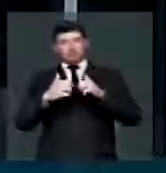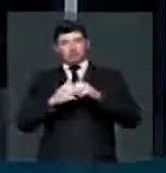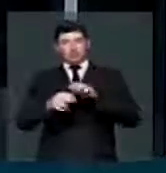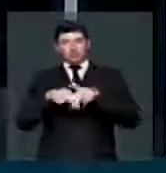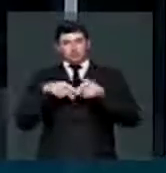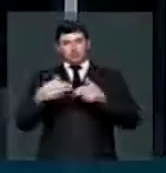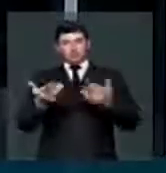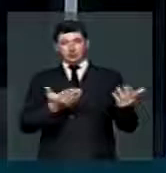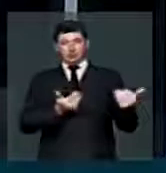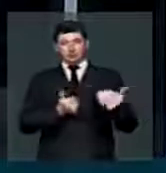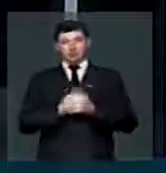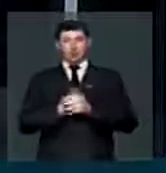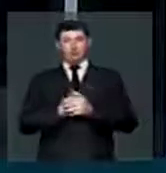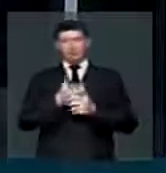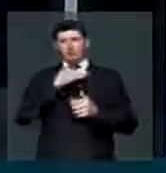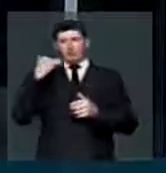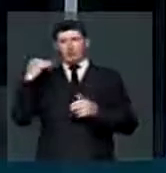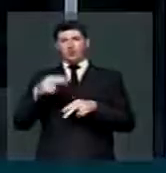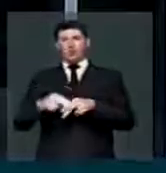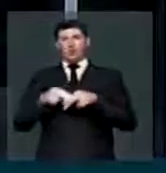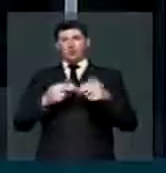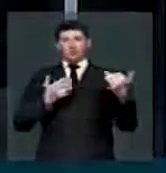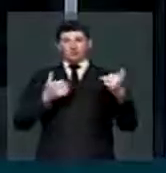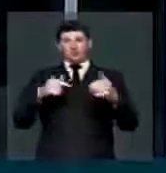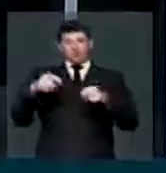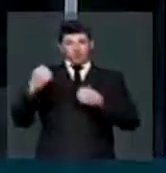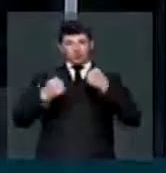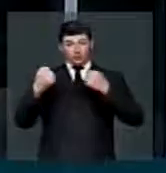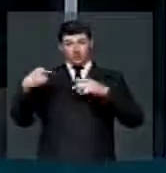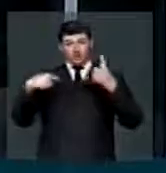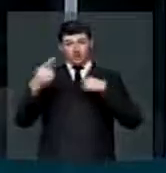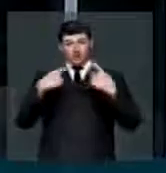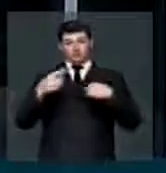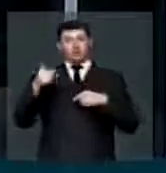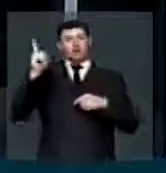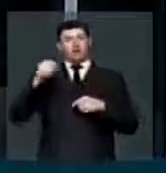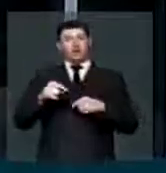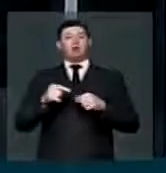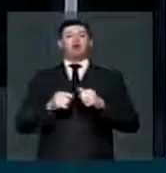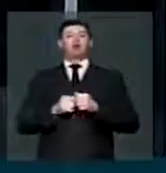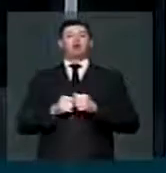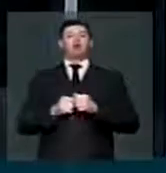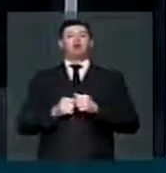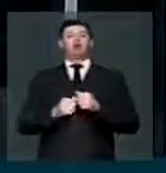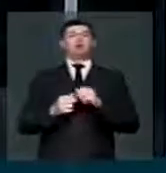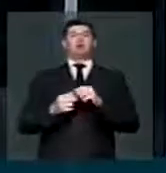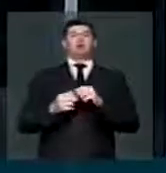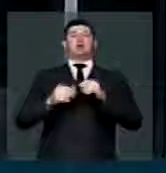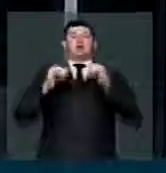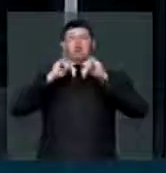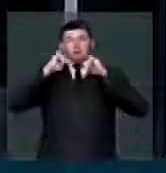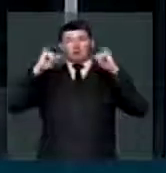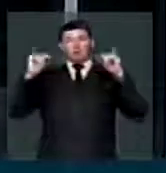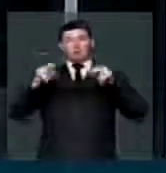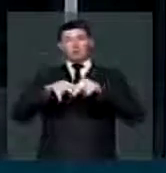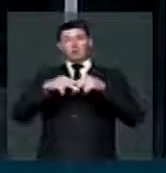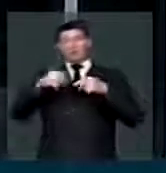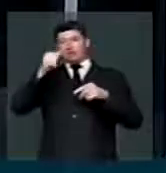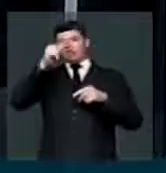com jovens, de mortes com jovens no trânsito, é a regulação da propaganda da